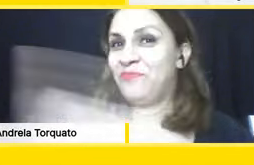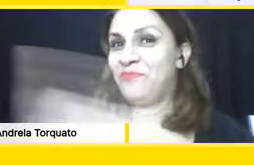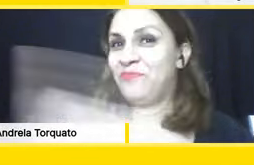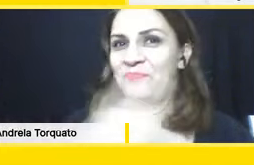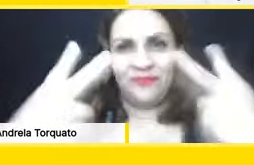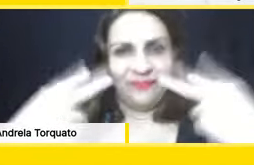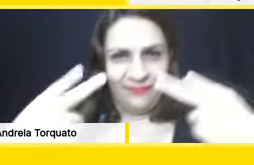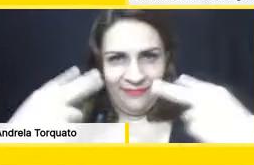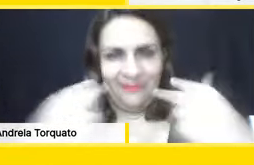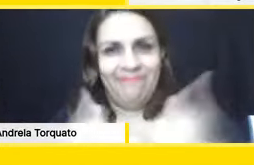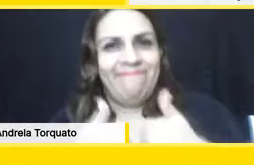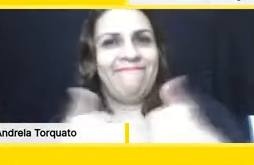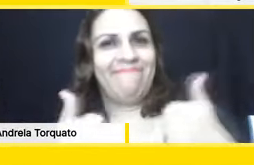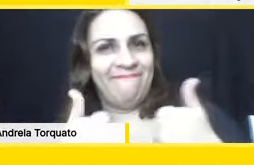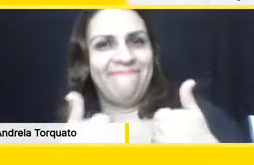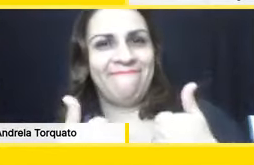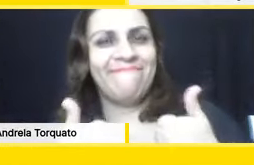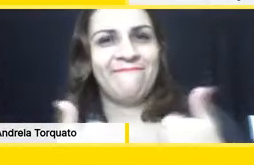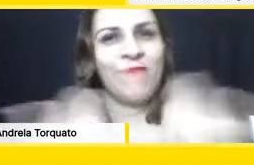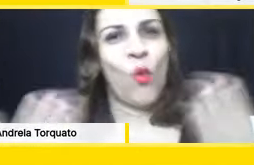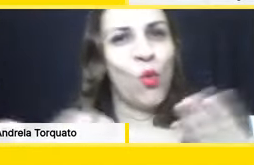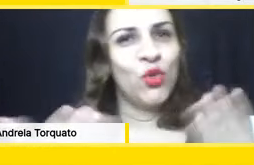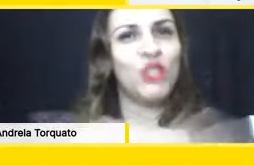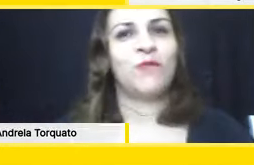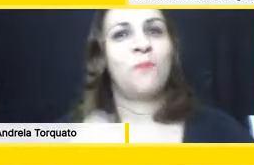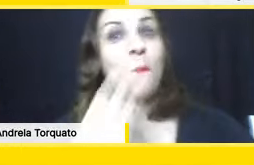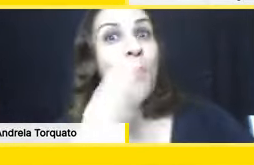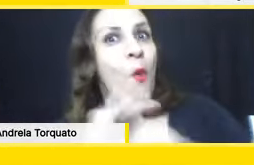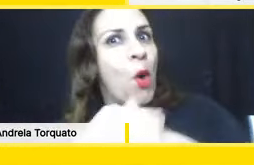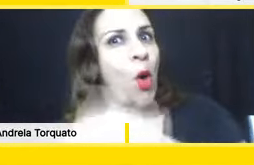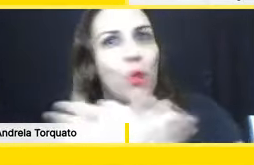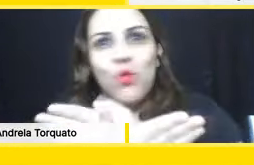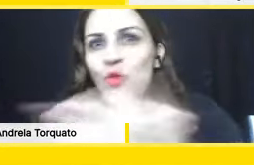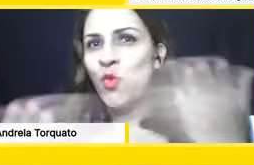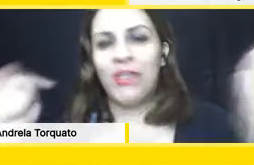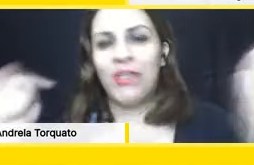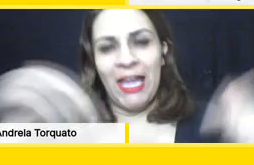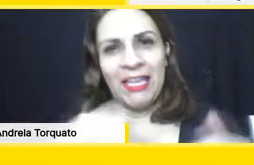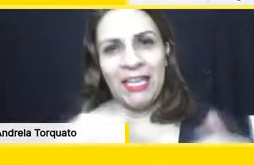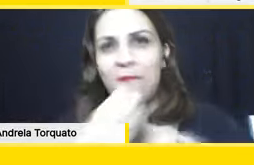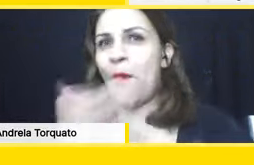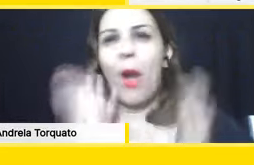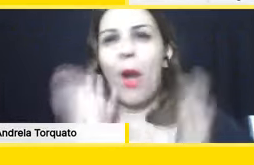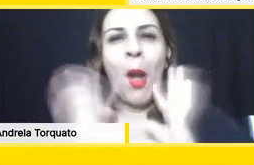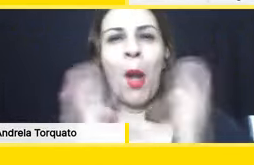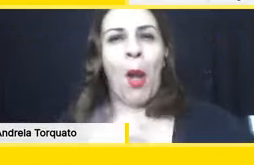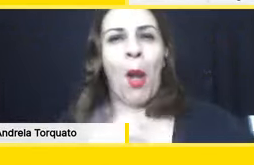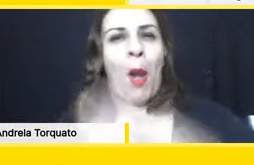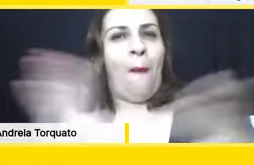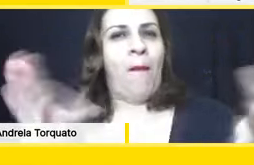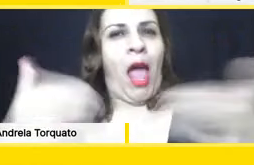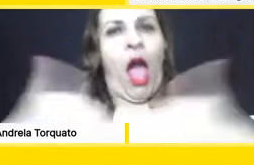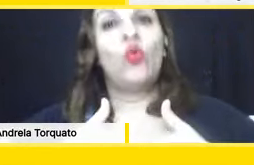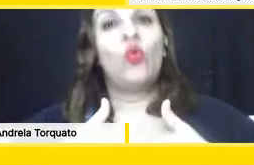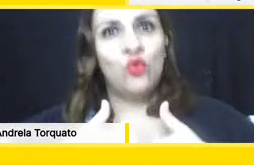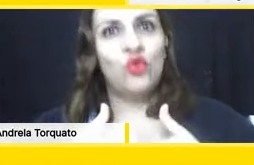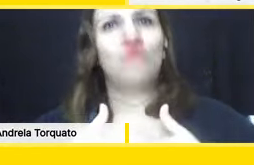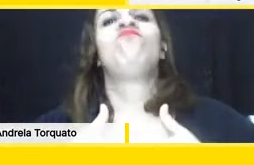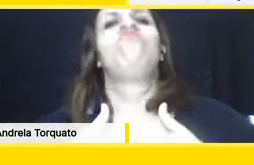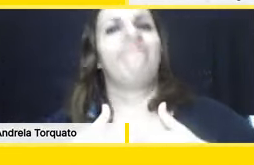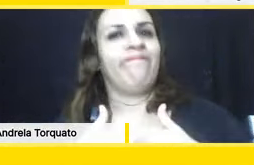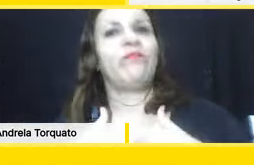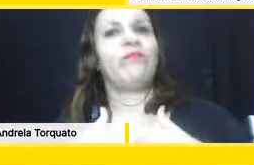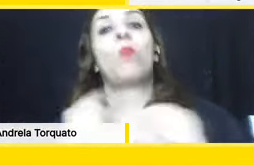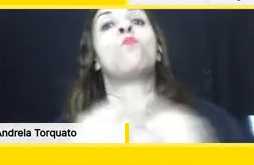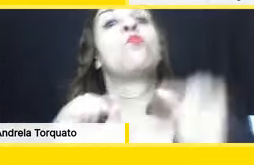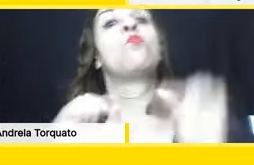estão nos assistindo, né? Aqui nessa live, como você diz, uma live autista. E